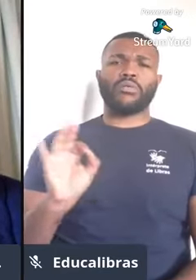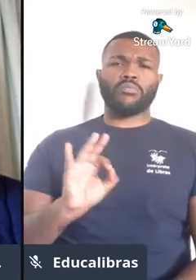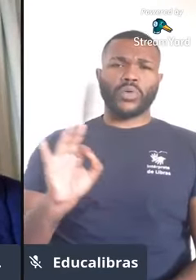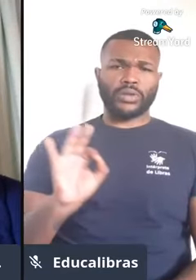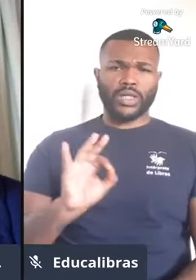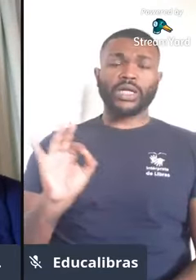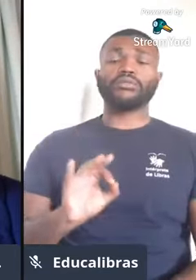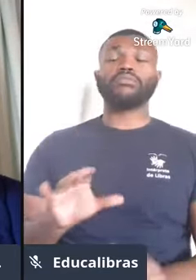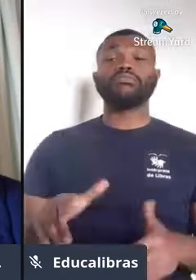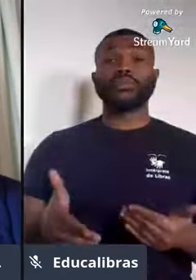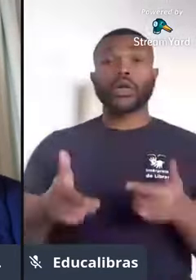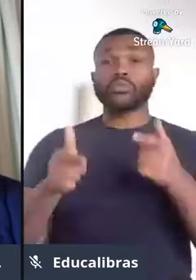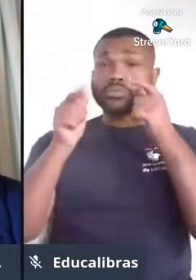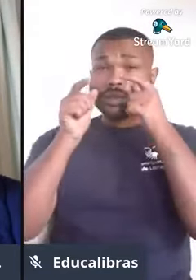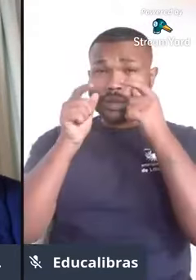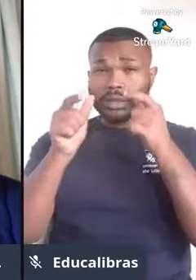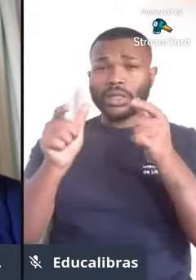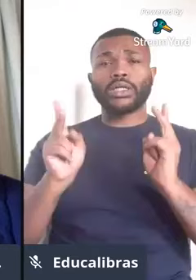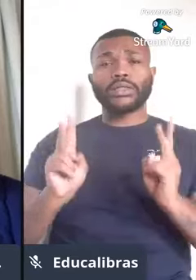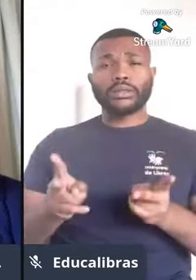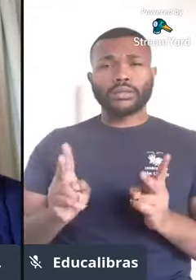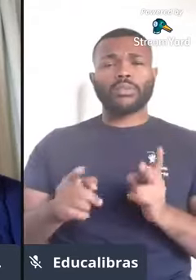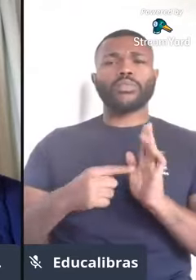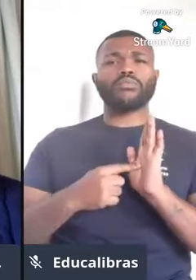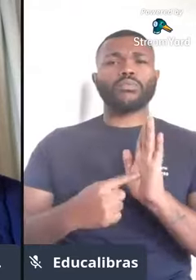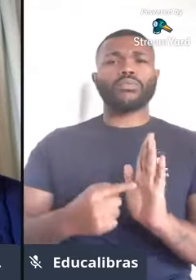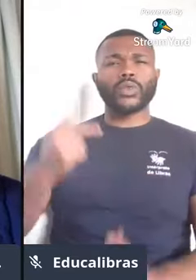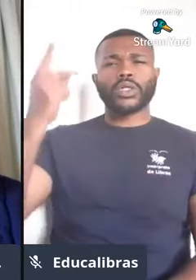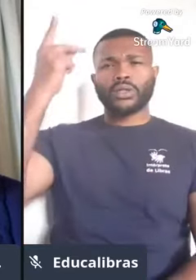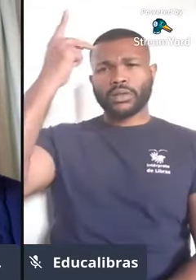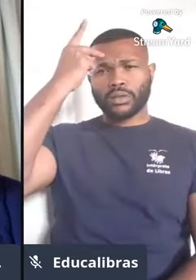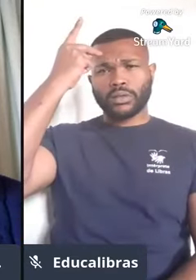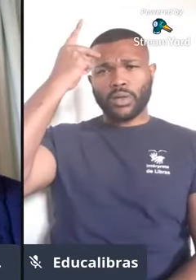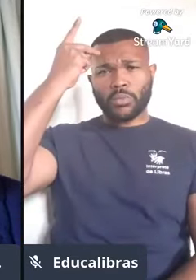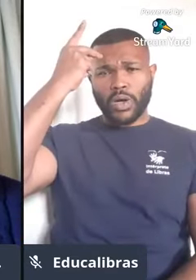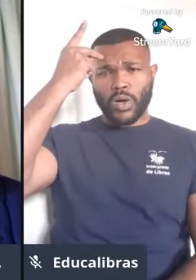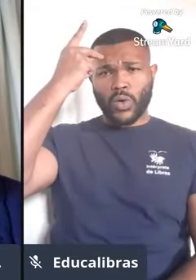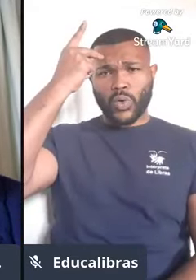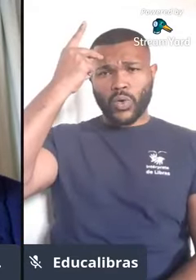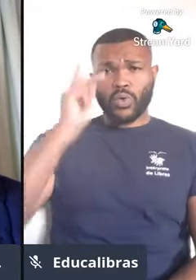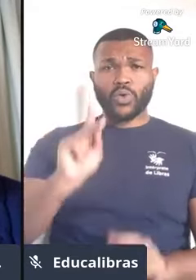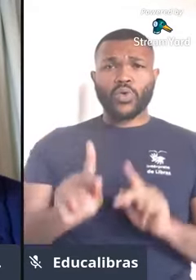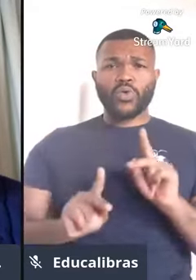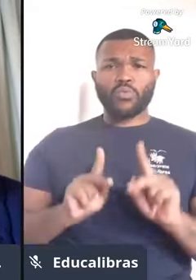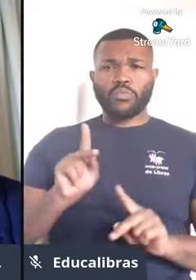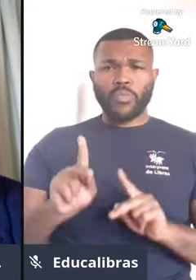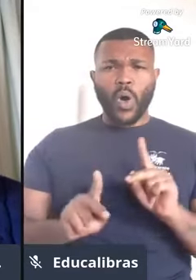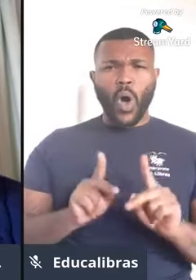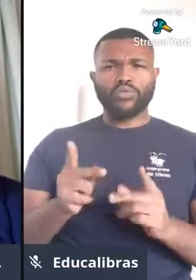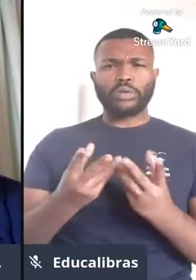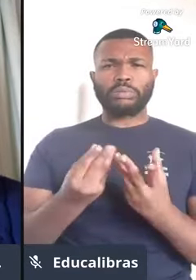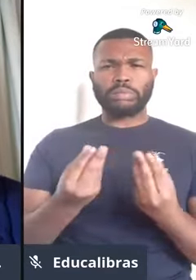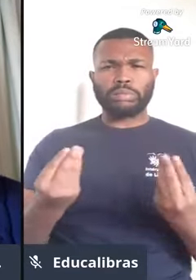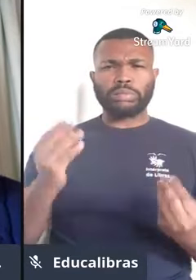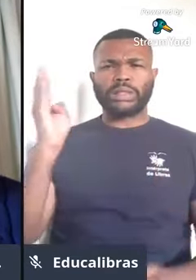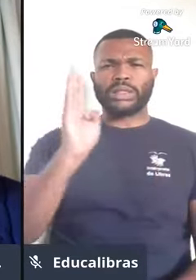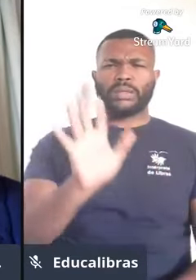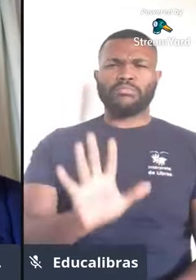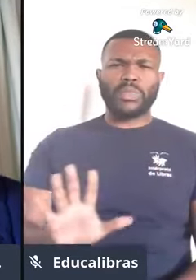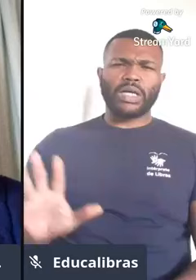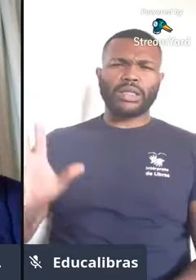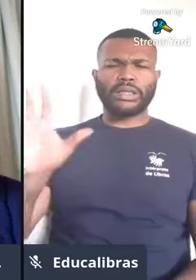interessante destacar que São Paulo, pelo fato de ter a população mais numerosa do país, pelo fato de